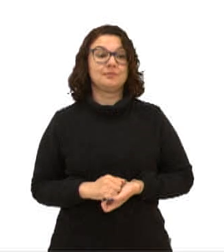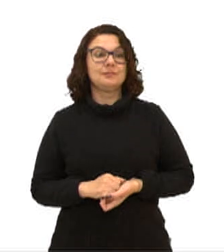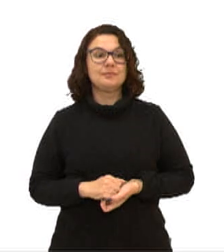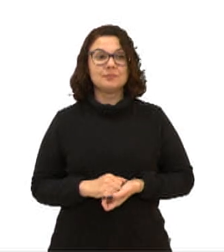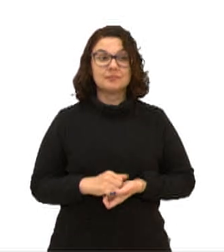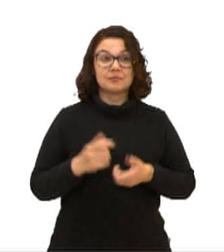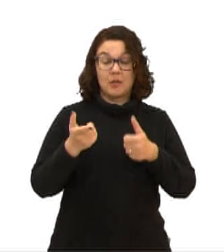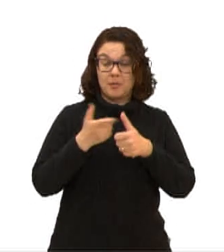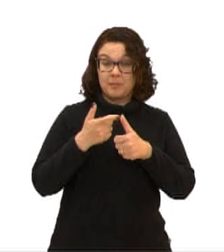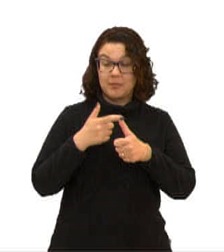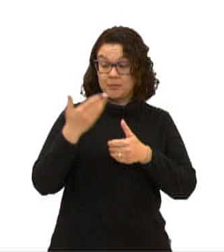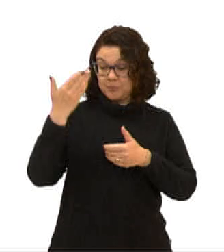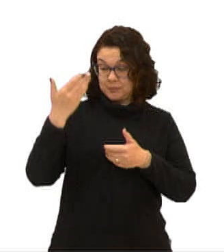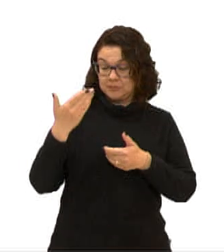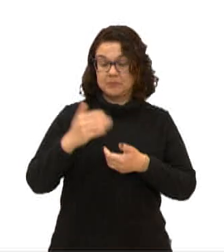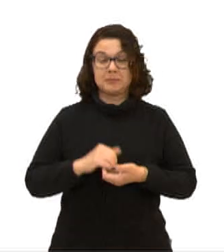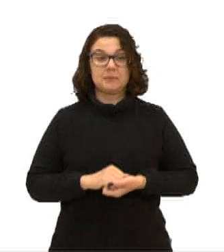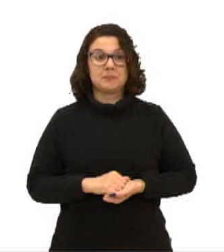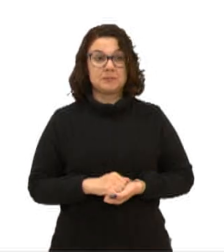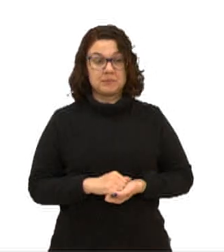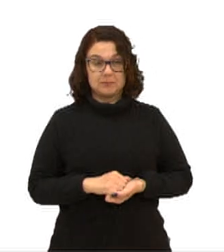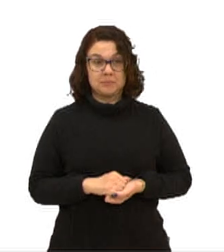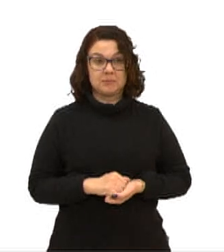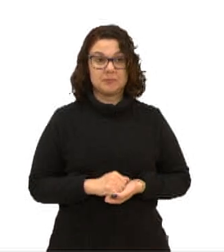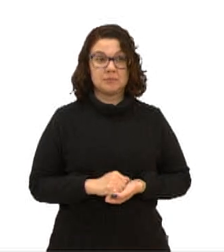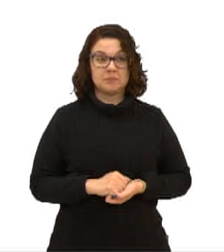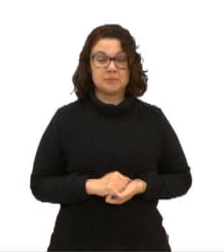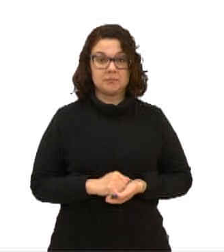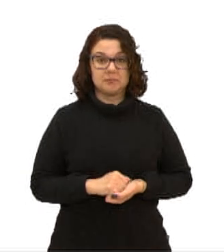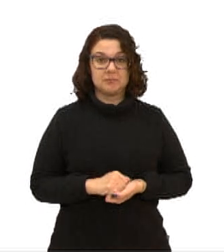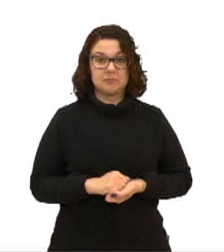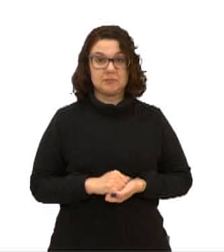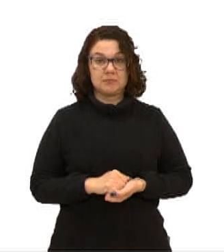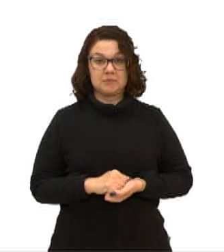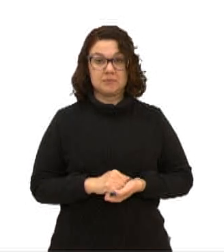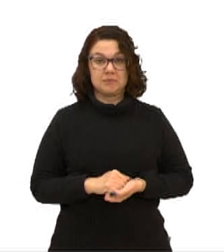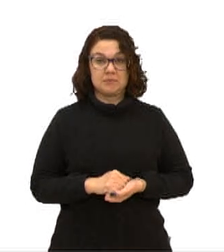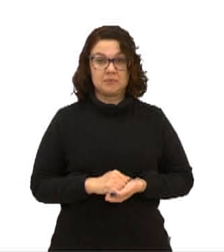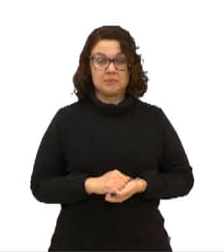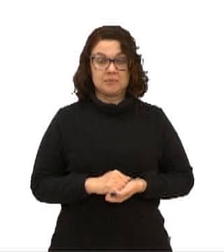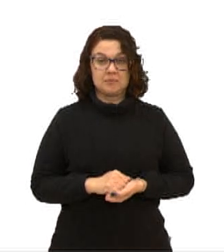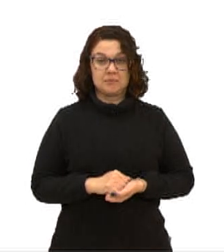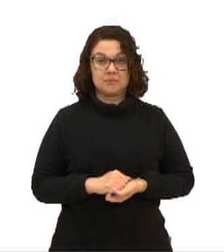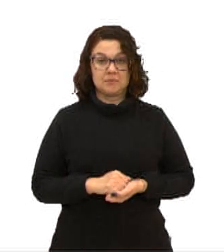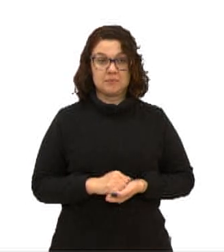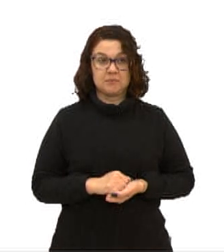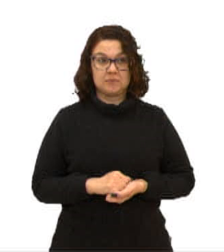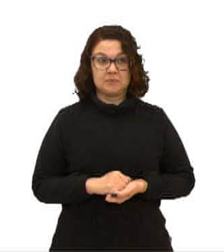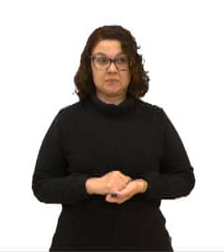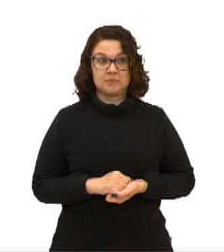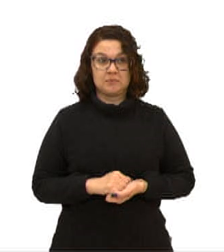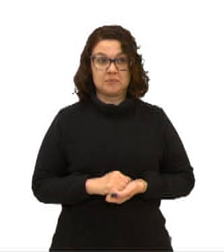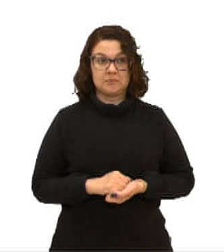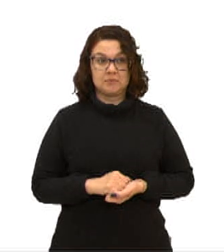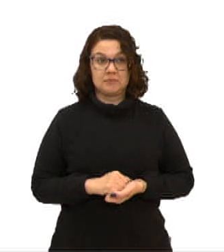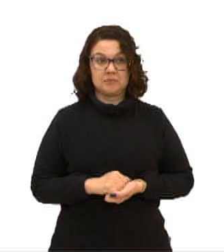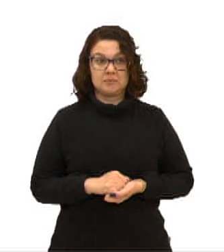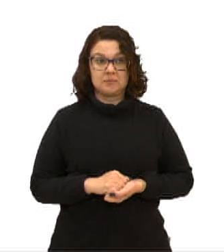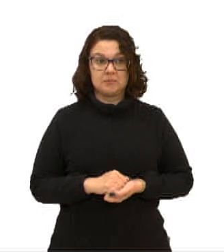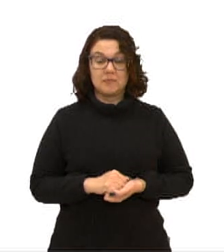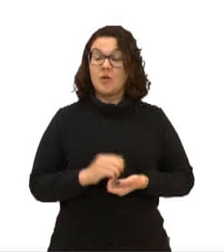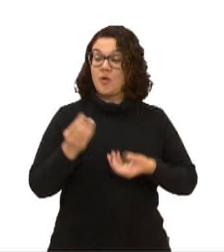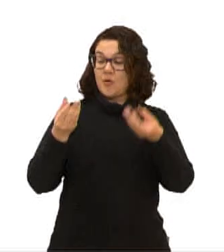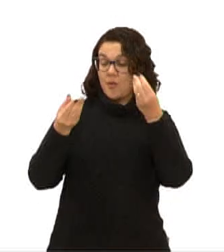No número 1, qual de las opciones está em la sequência que completa o texto a seguir corretamente? Então, eu